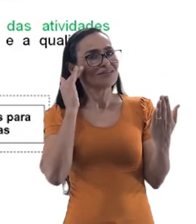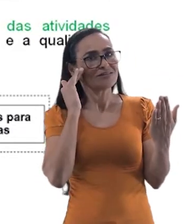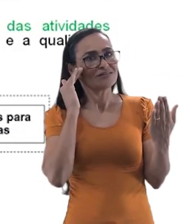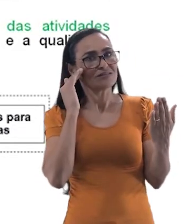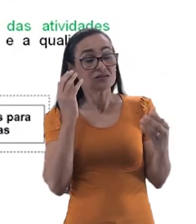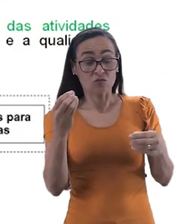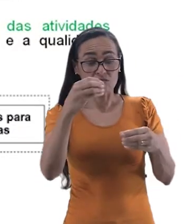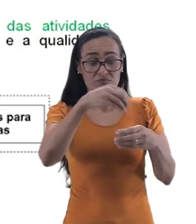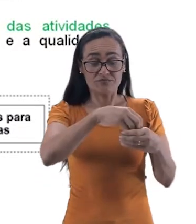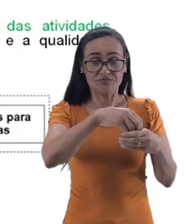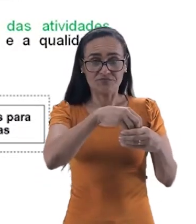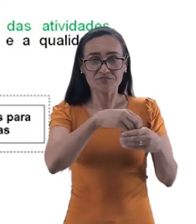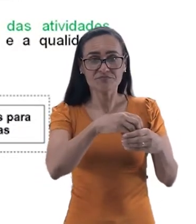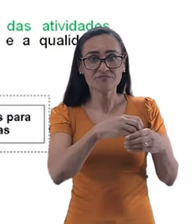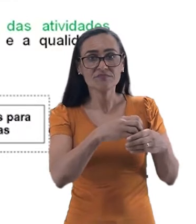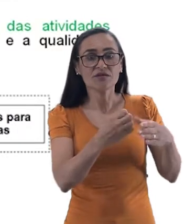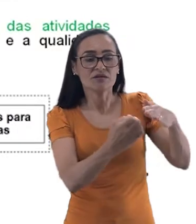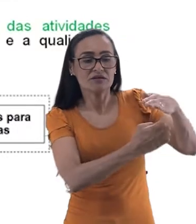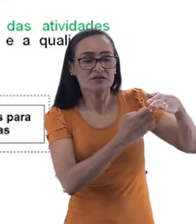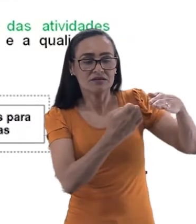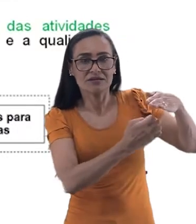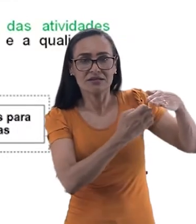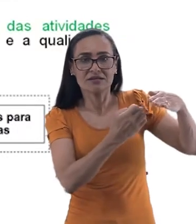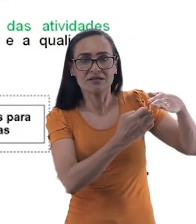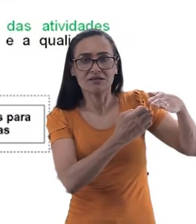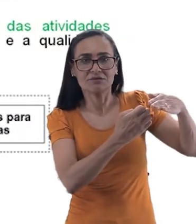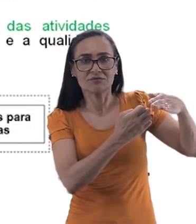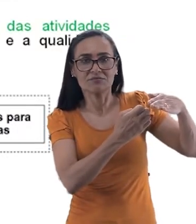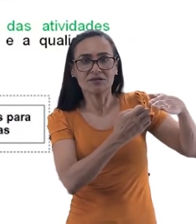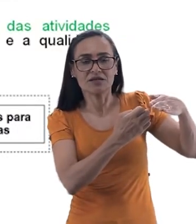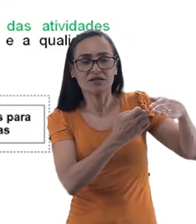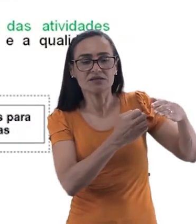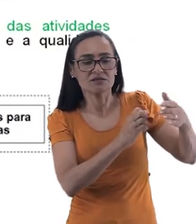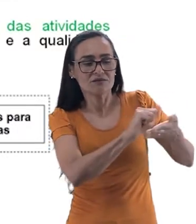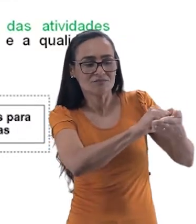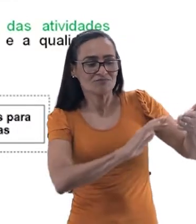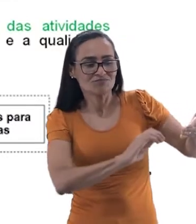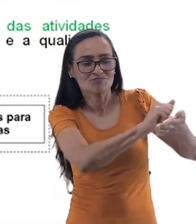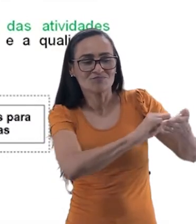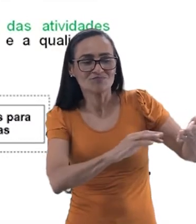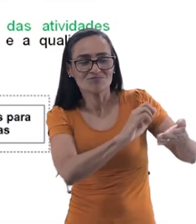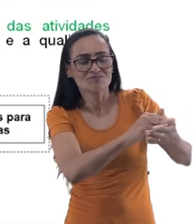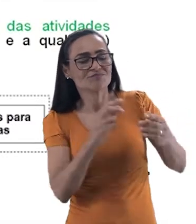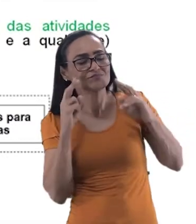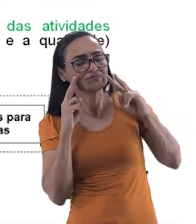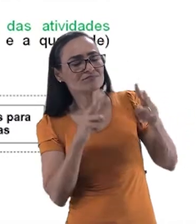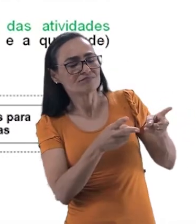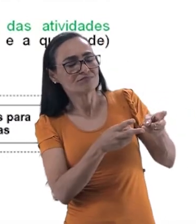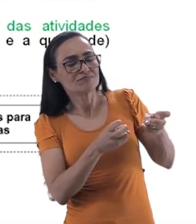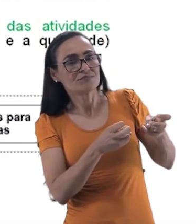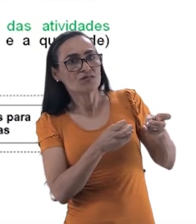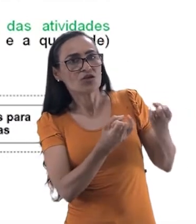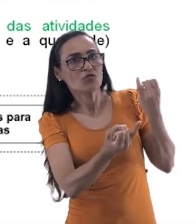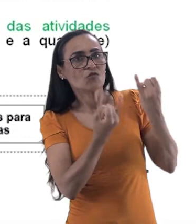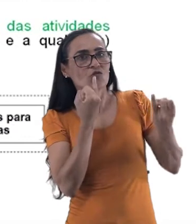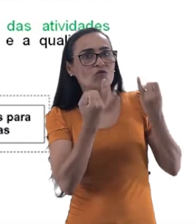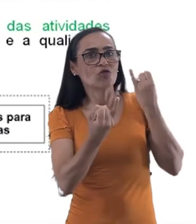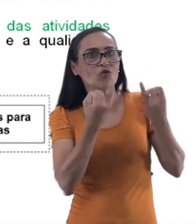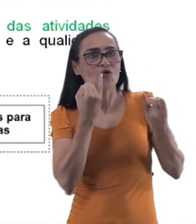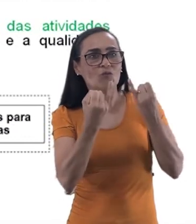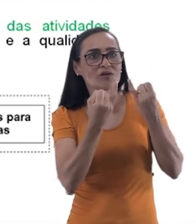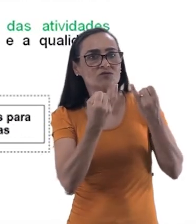dentro de um ponto de vista de gestão baseada em atividades, né, eu tenho